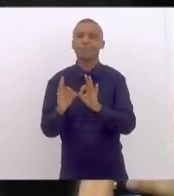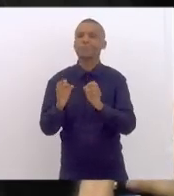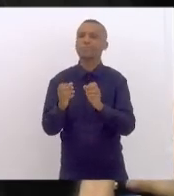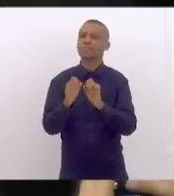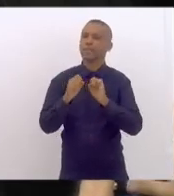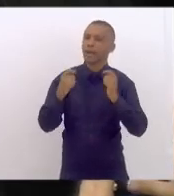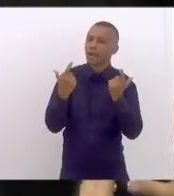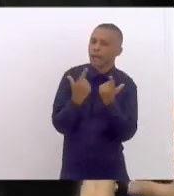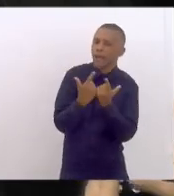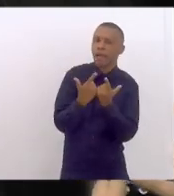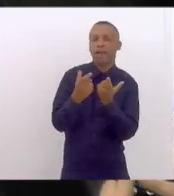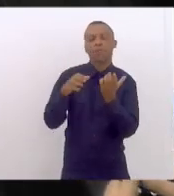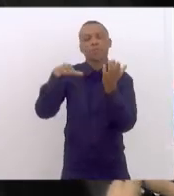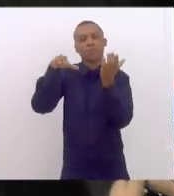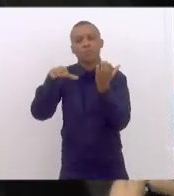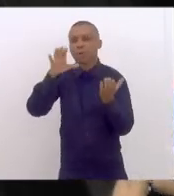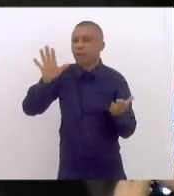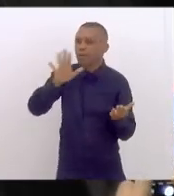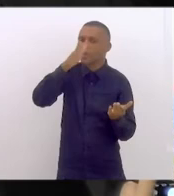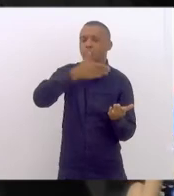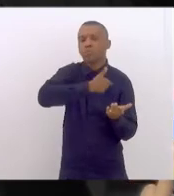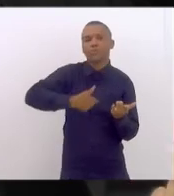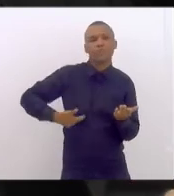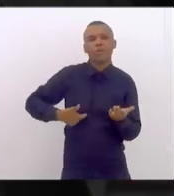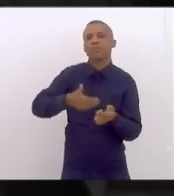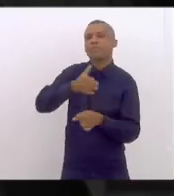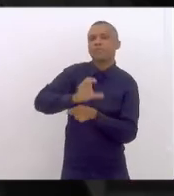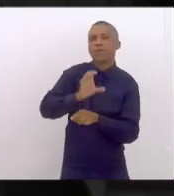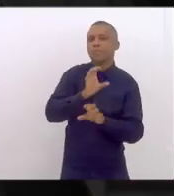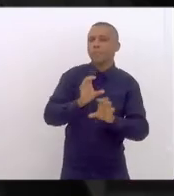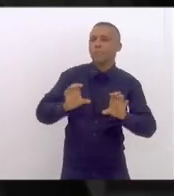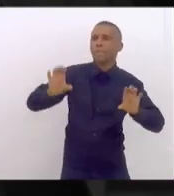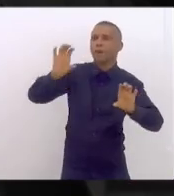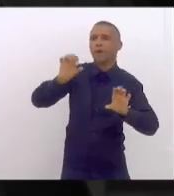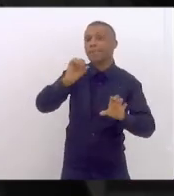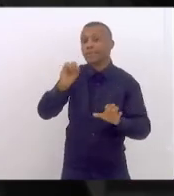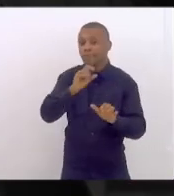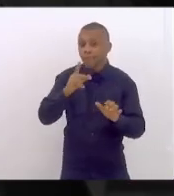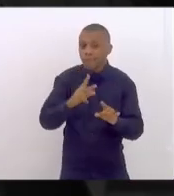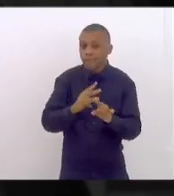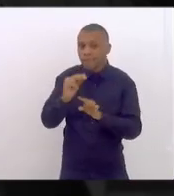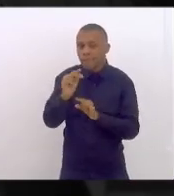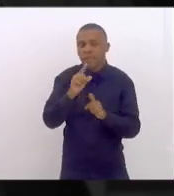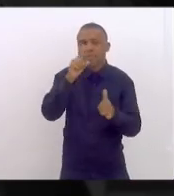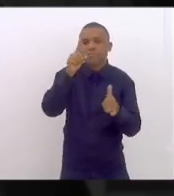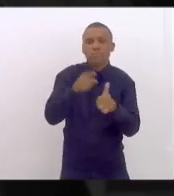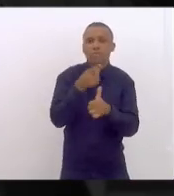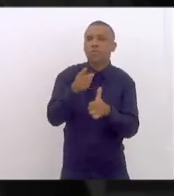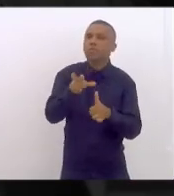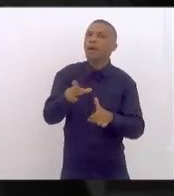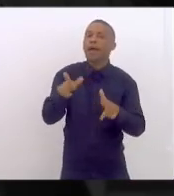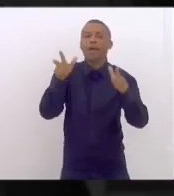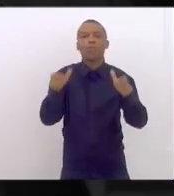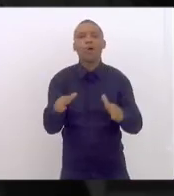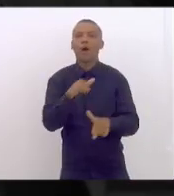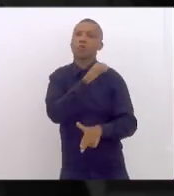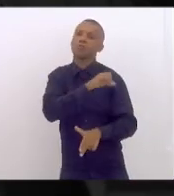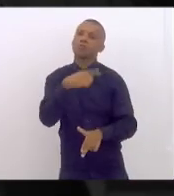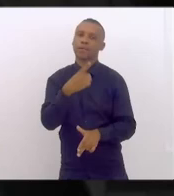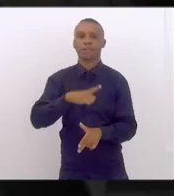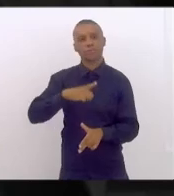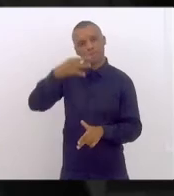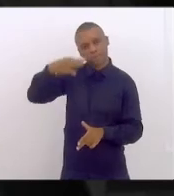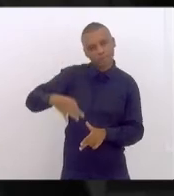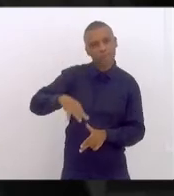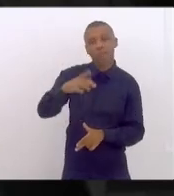nacional governo de estado dos casos de definição no primeiro turno não será o caso do Rio de Janeiro onde certamente nós teremos segundo